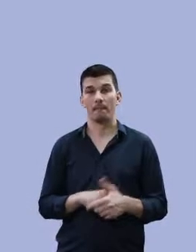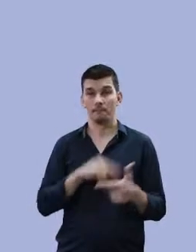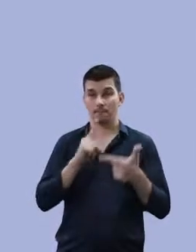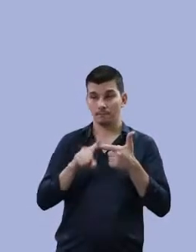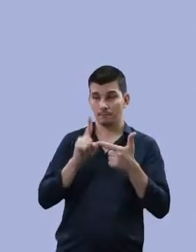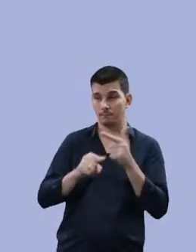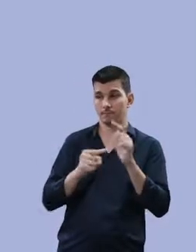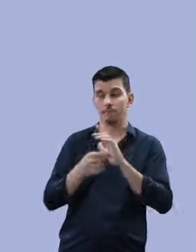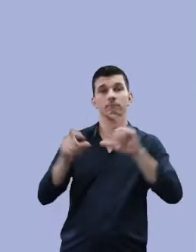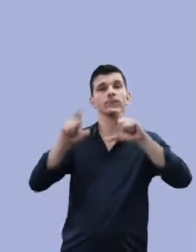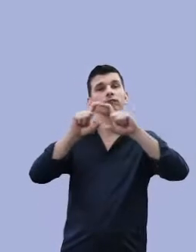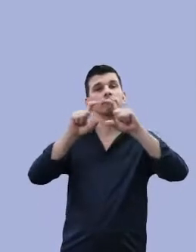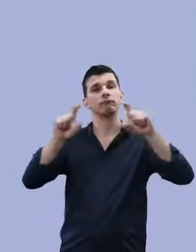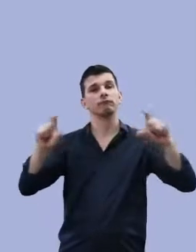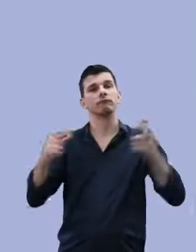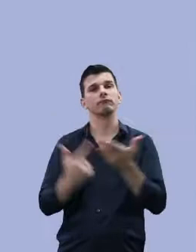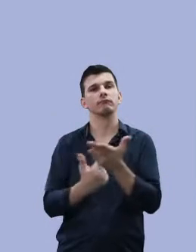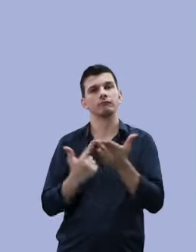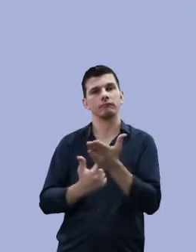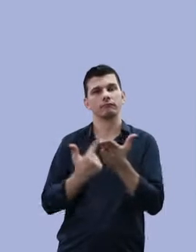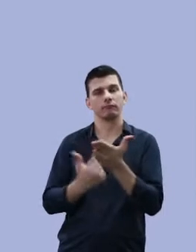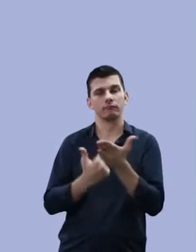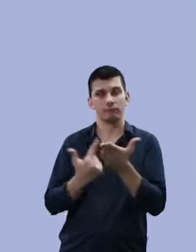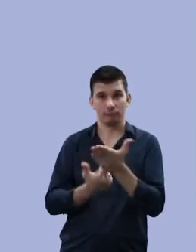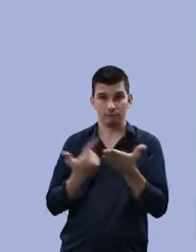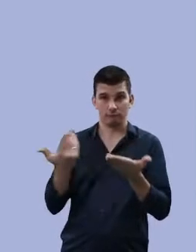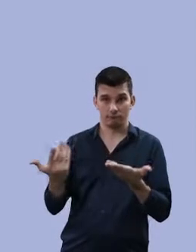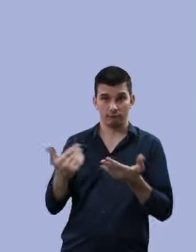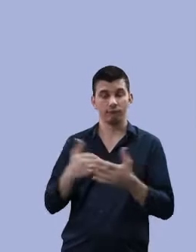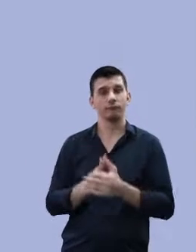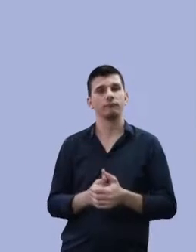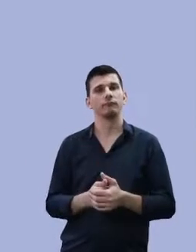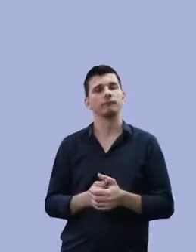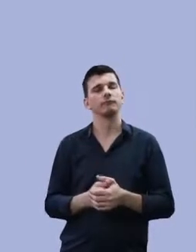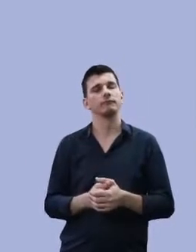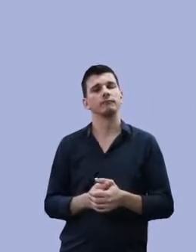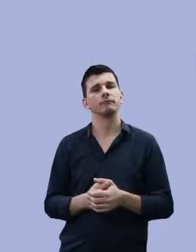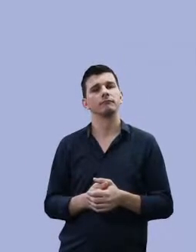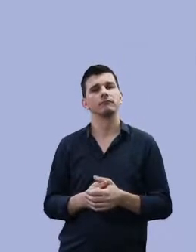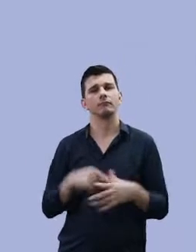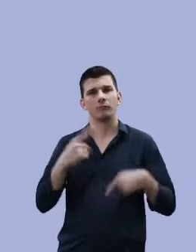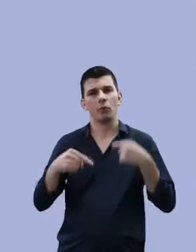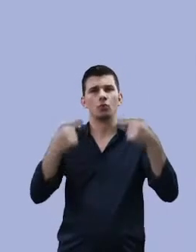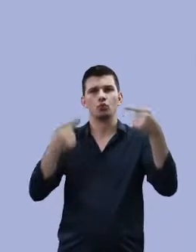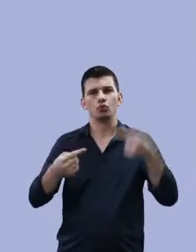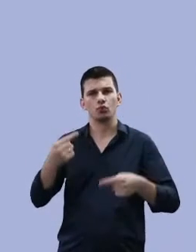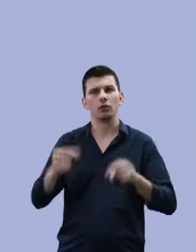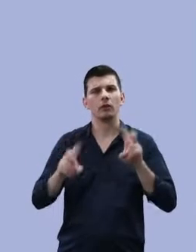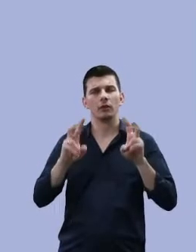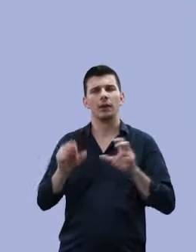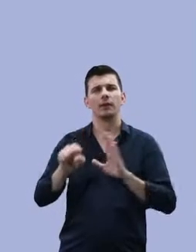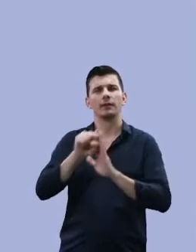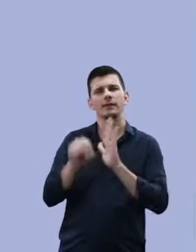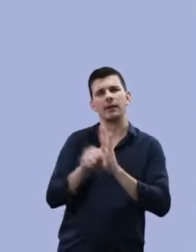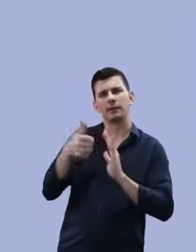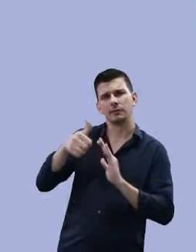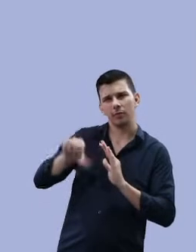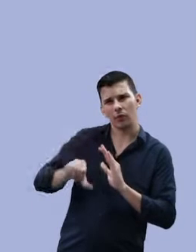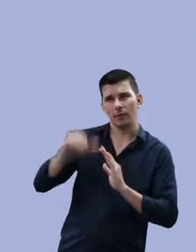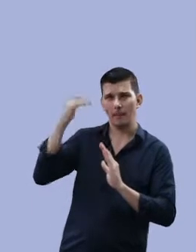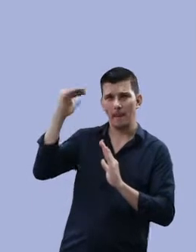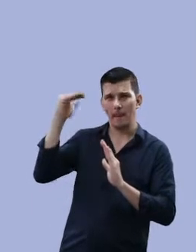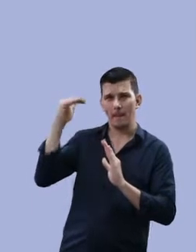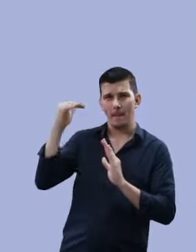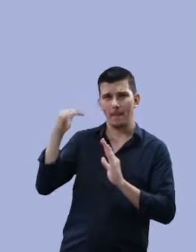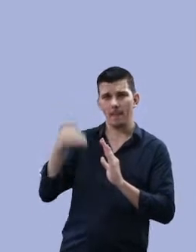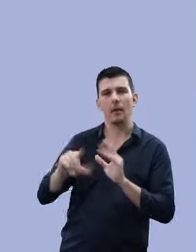discutindo, né, desde o século XIX, tá vendo? Então a questão do racismo está presente ali, né, a constituição do racismo, o racismo esse que